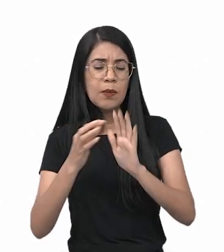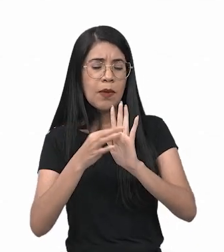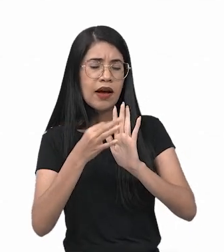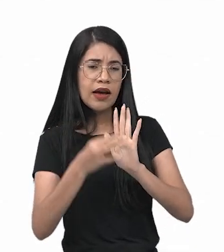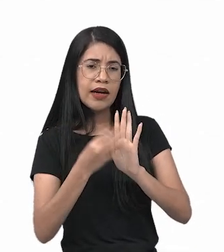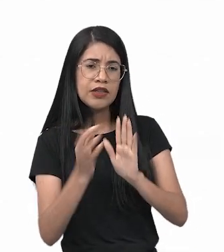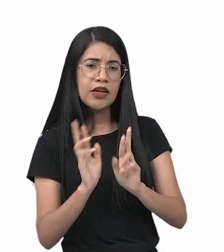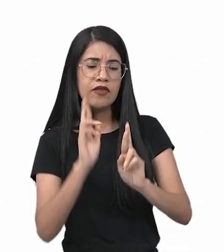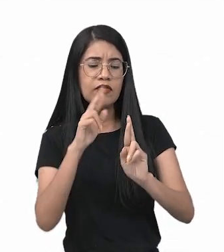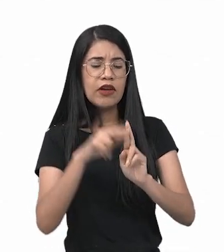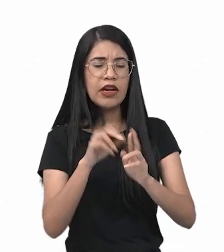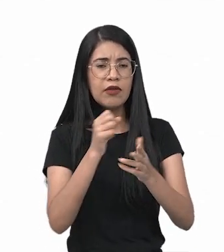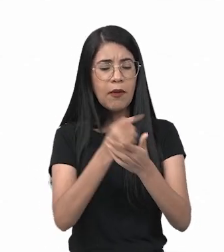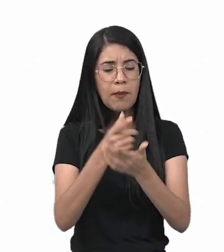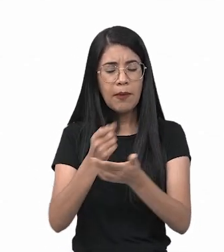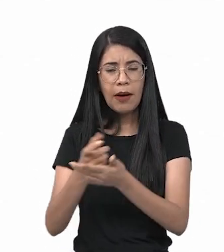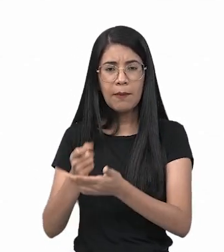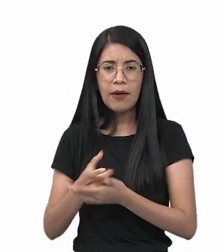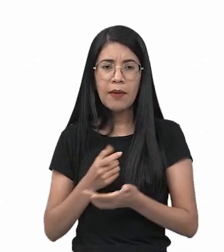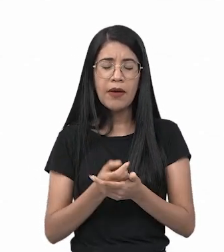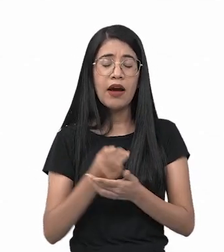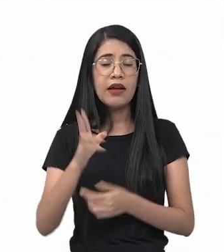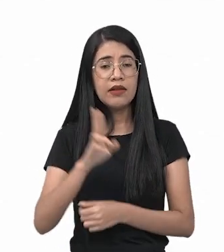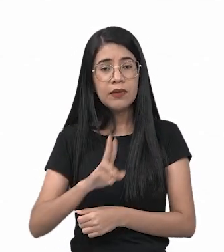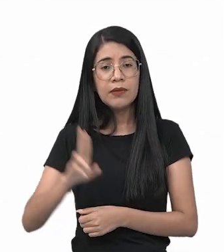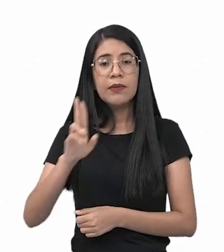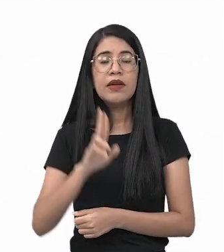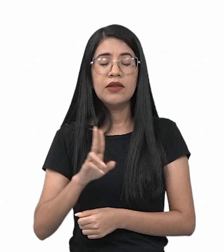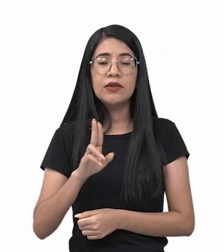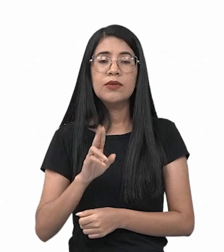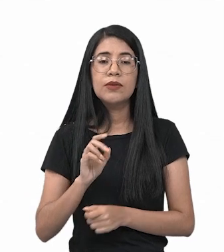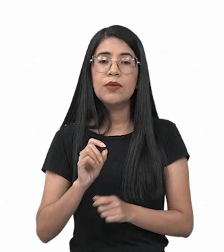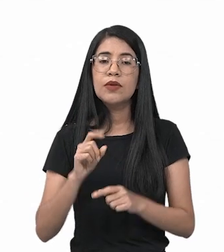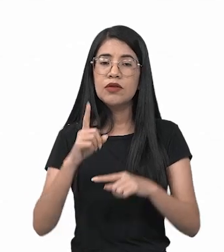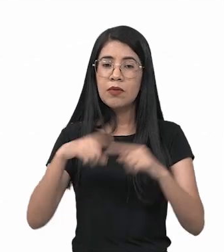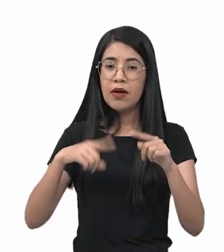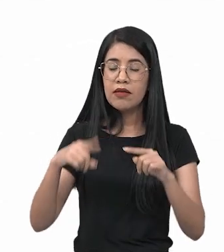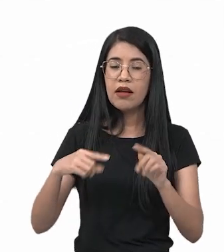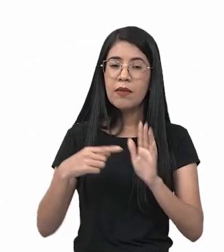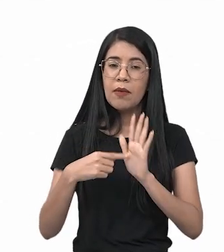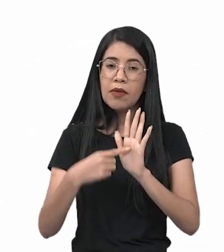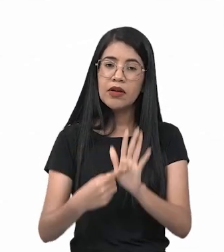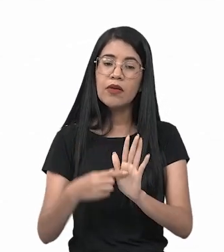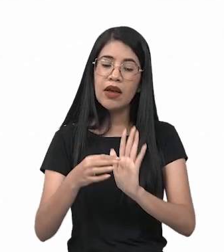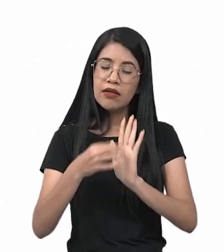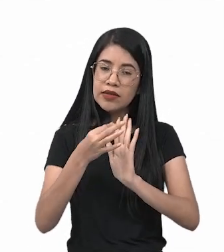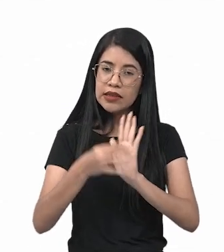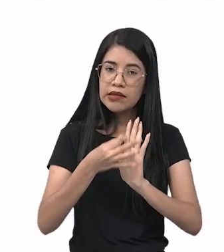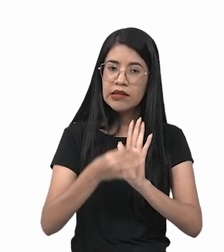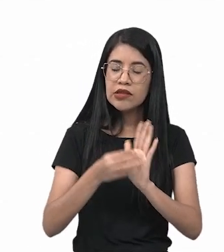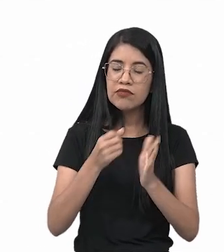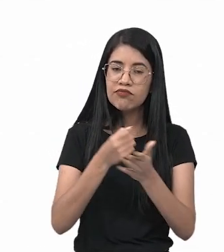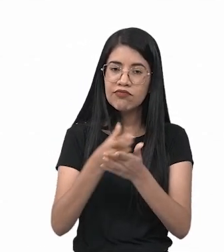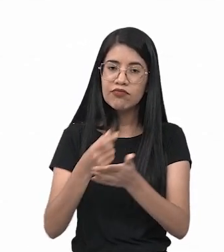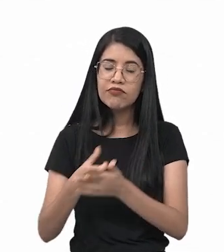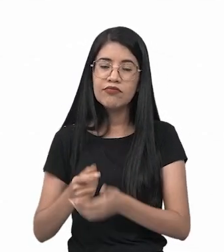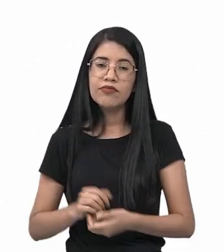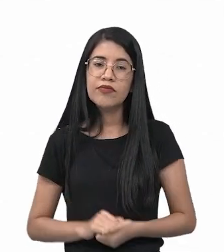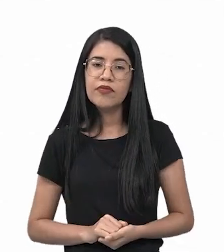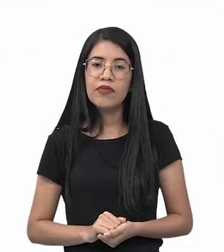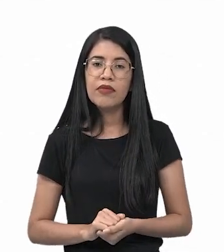ao consumismo. Eles utilizam essas peças publicitárias para fazer, né, a sua crítica ao consumismo